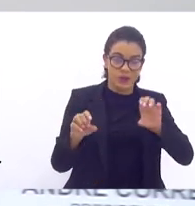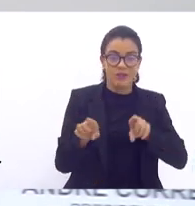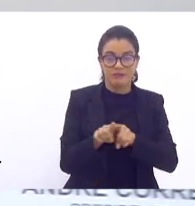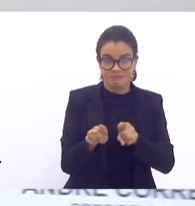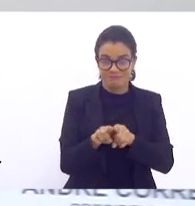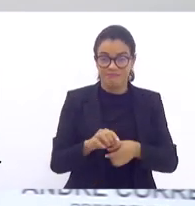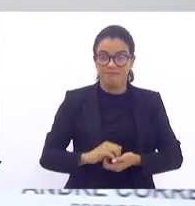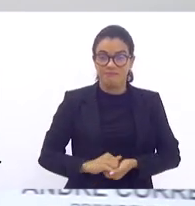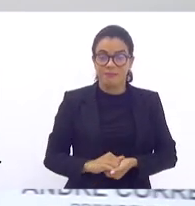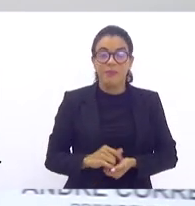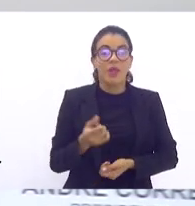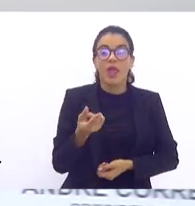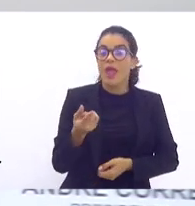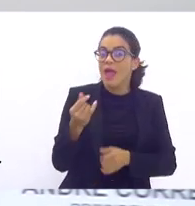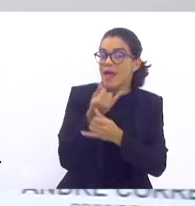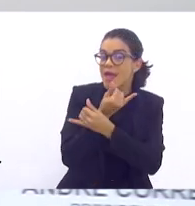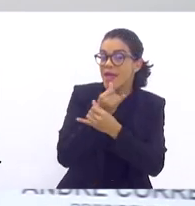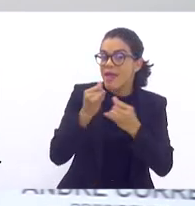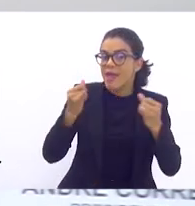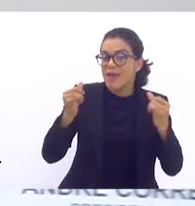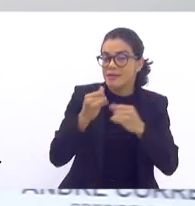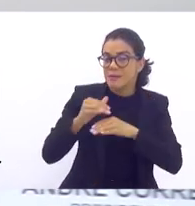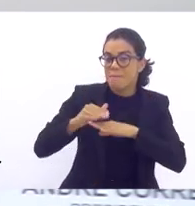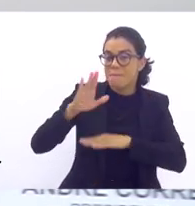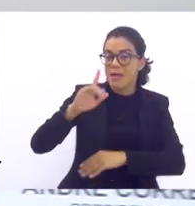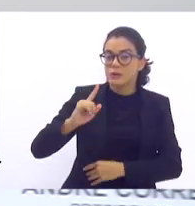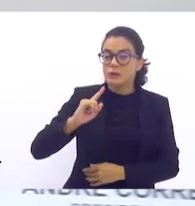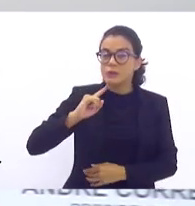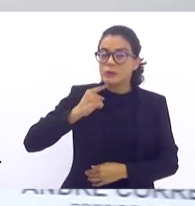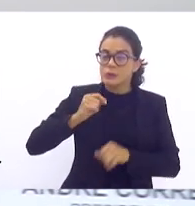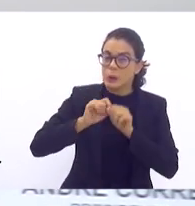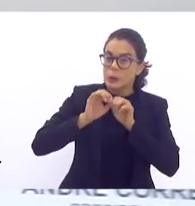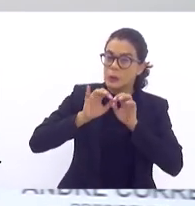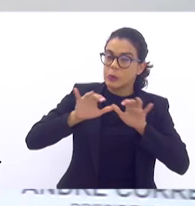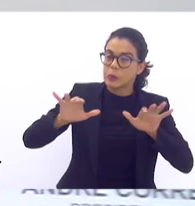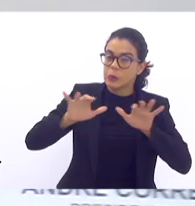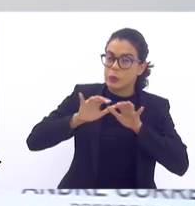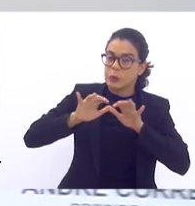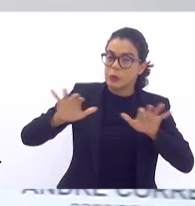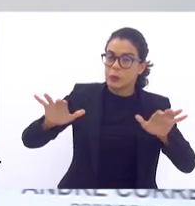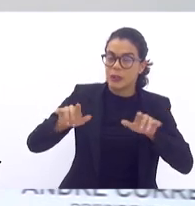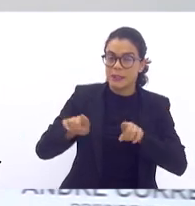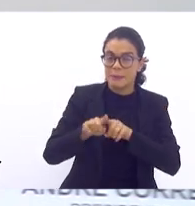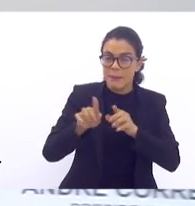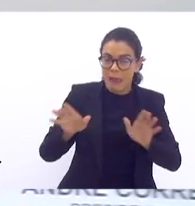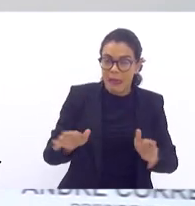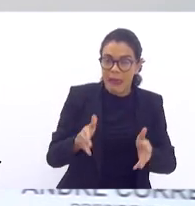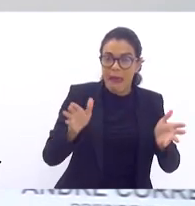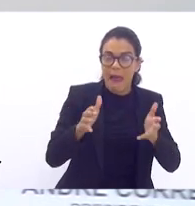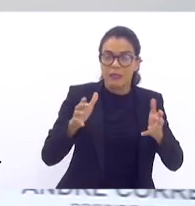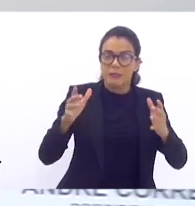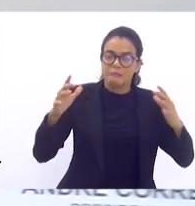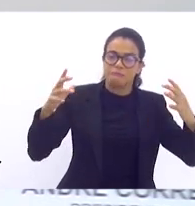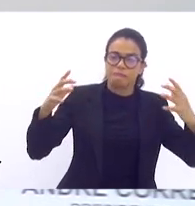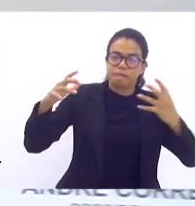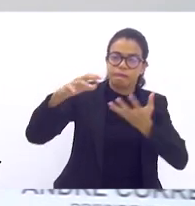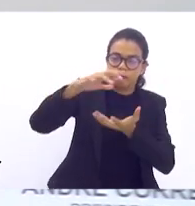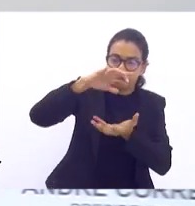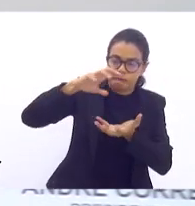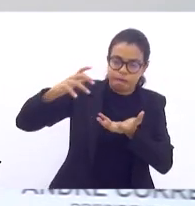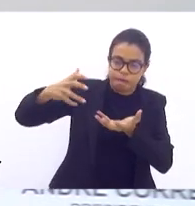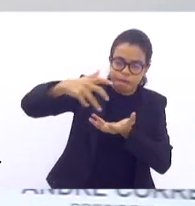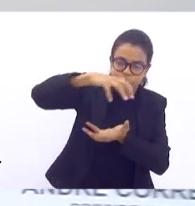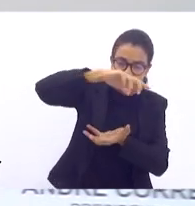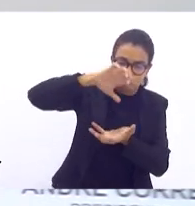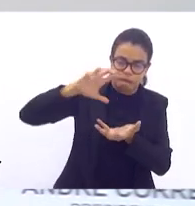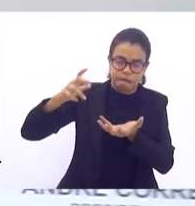que é a energia que mais polui que mais a mente carbono no mundo e que mais contribui para o aquecimento global e o que é pior